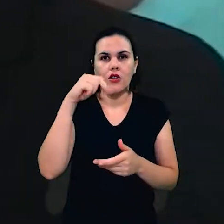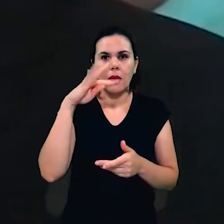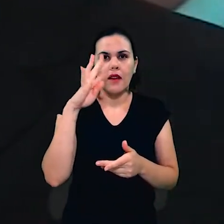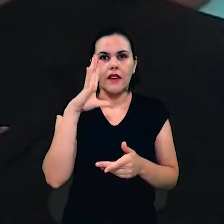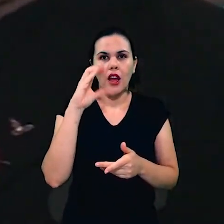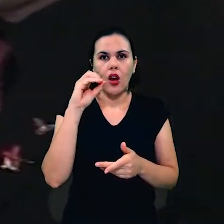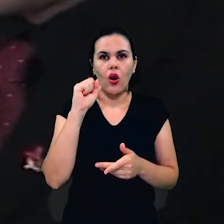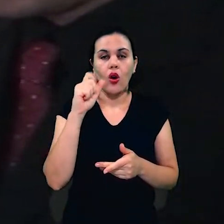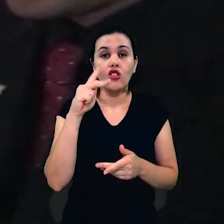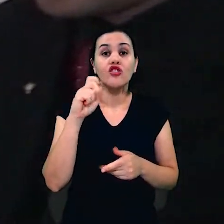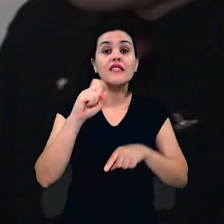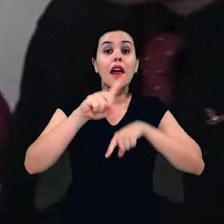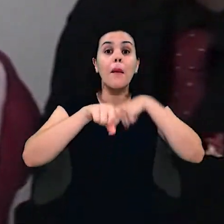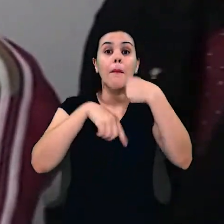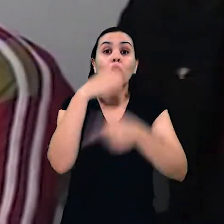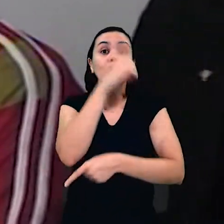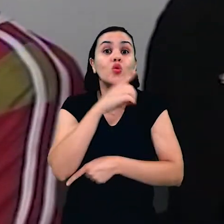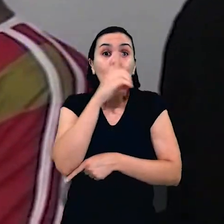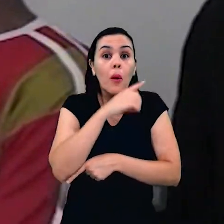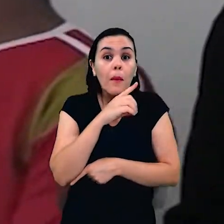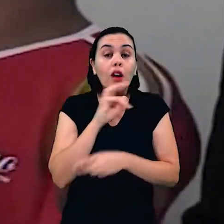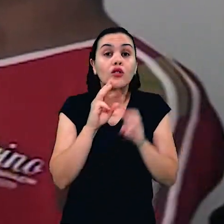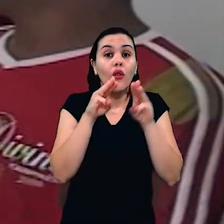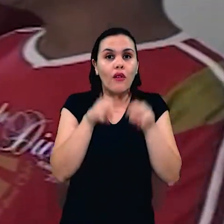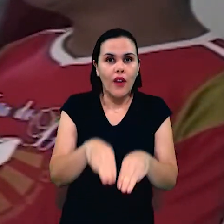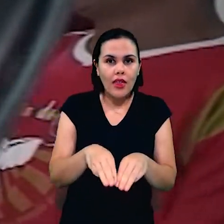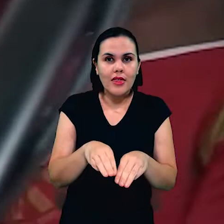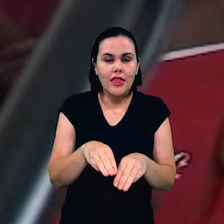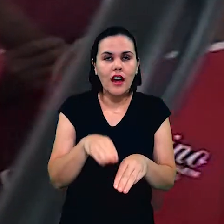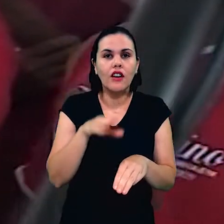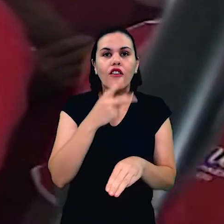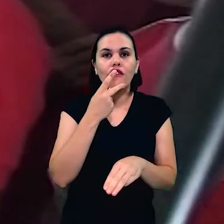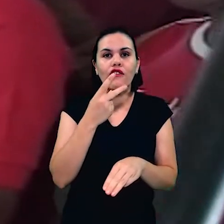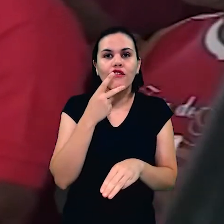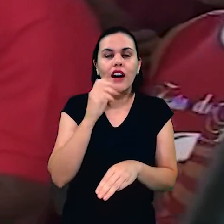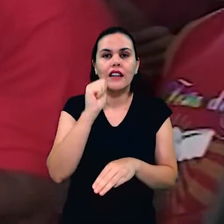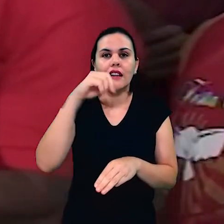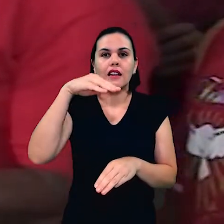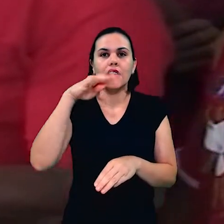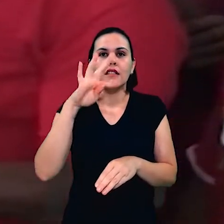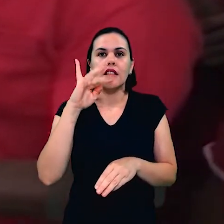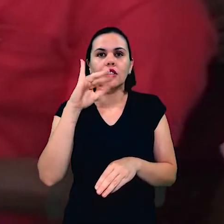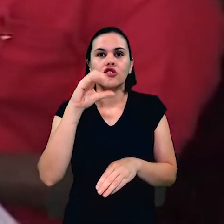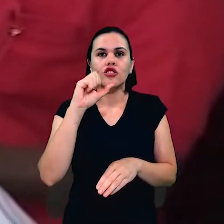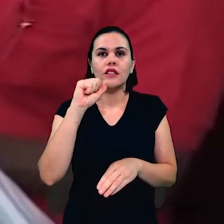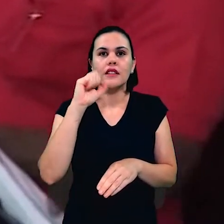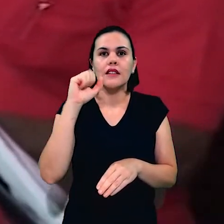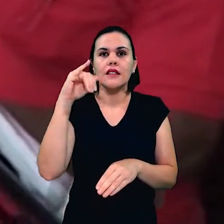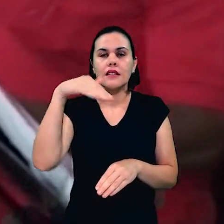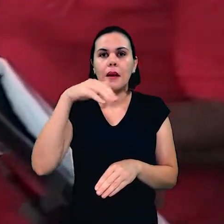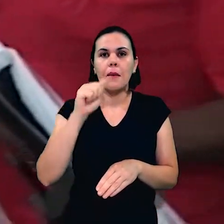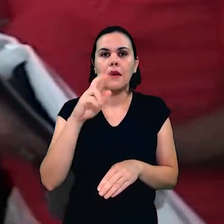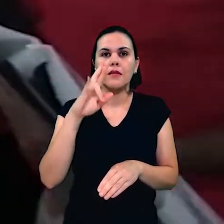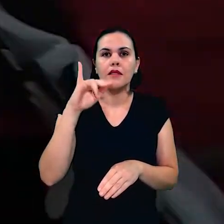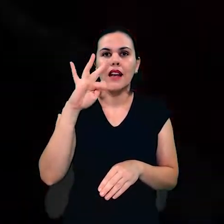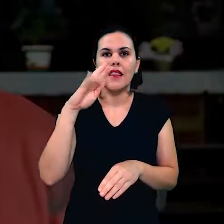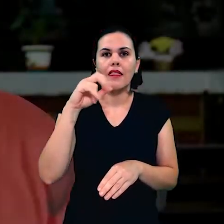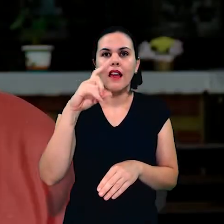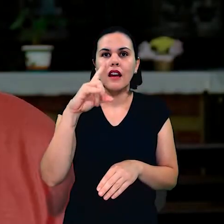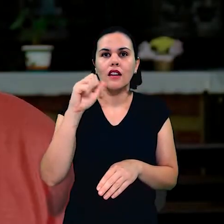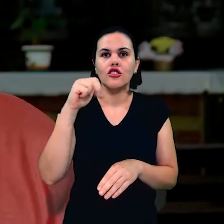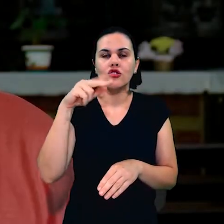no domingo após Pentecostes, que é o domingo chamado da Santíssima Trindade, na liturgia da igreja. A festa já tem